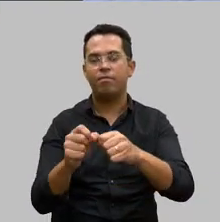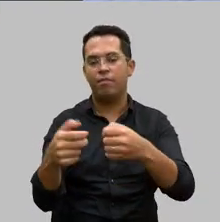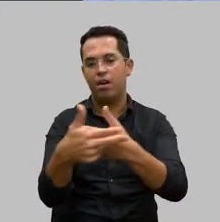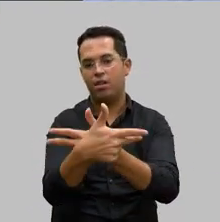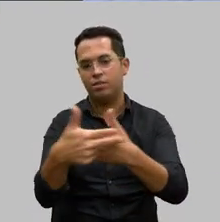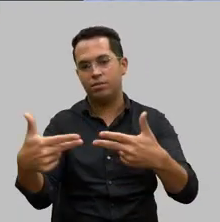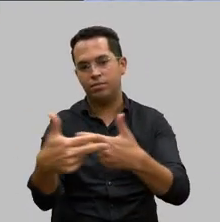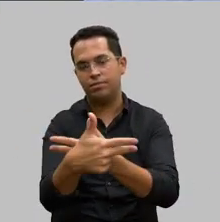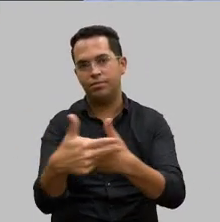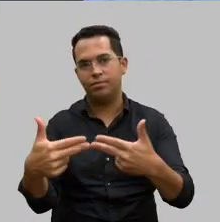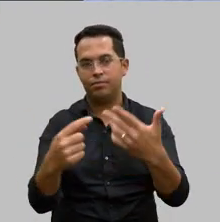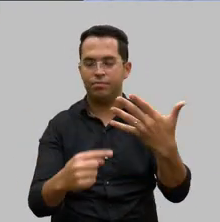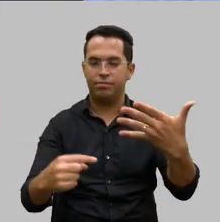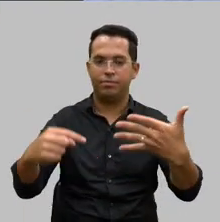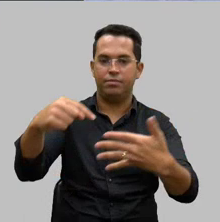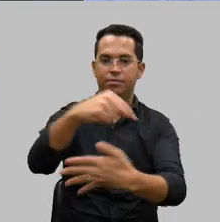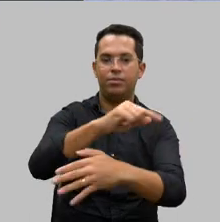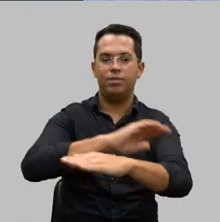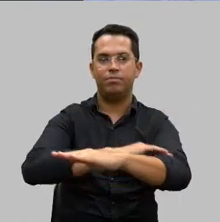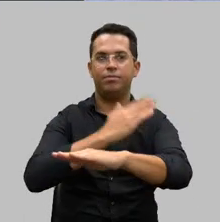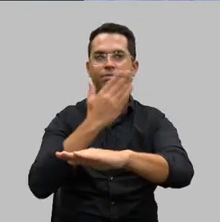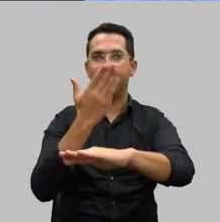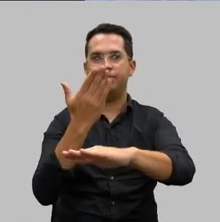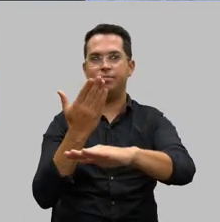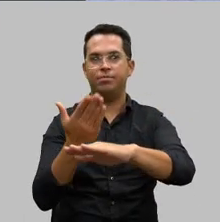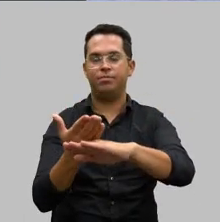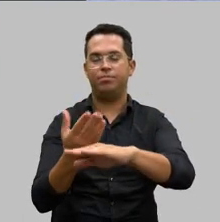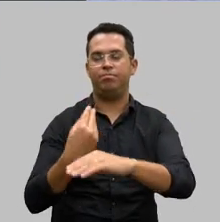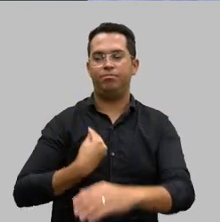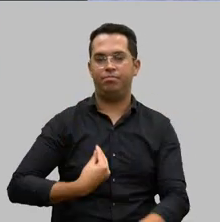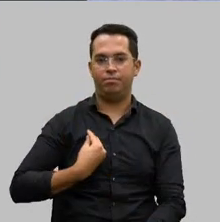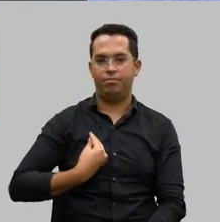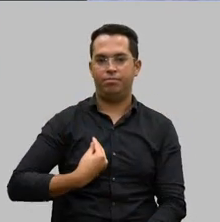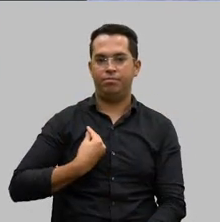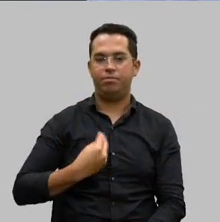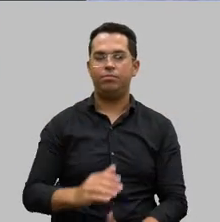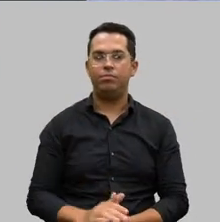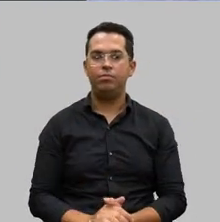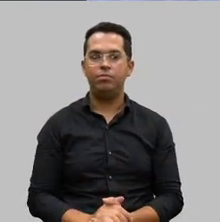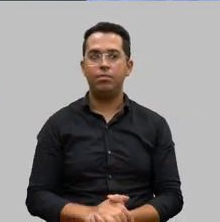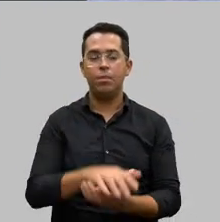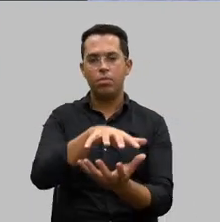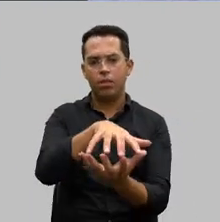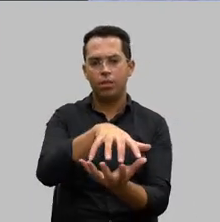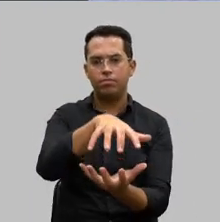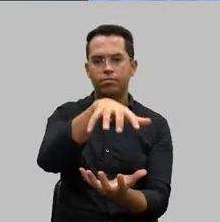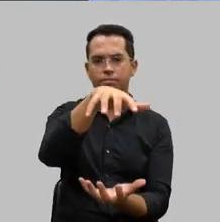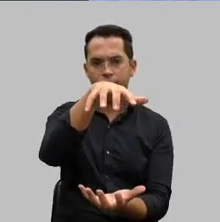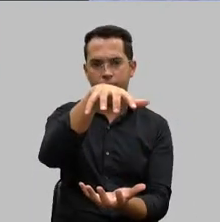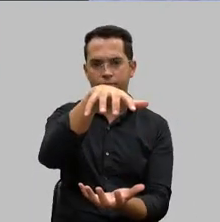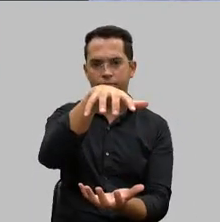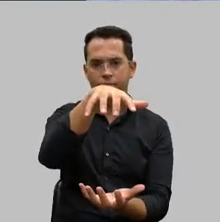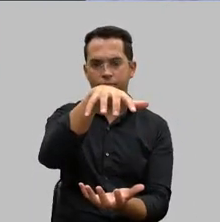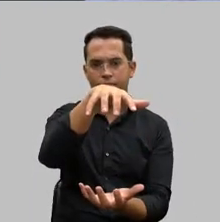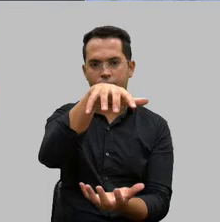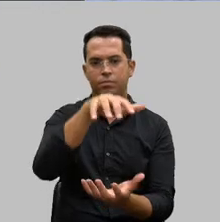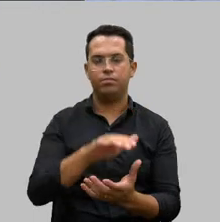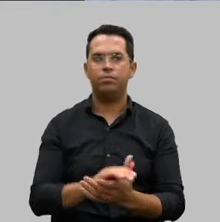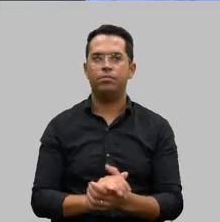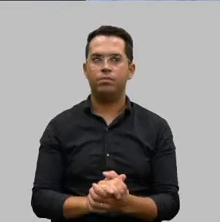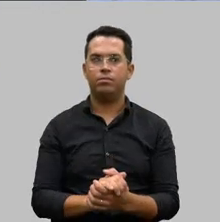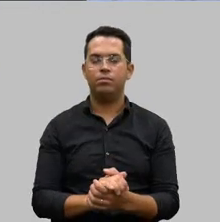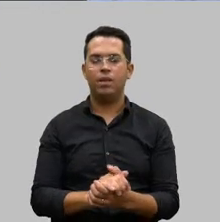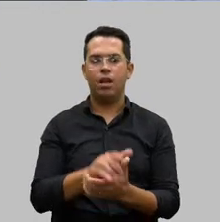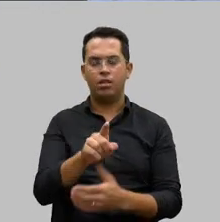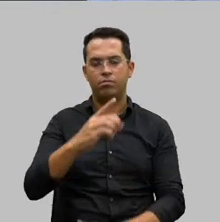decorrer eh da existência dele aí as pessoas idosas sempre foram consideradas pelas grandes civilizações como